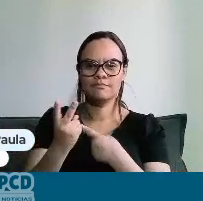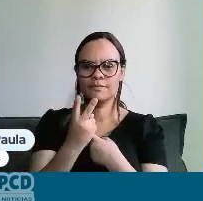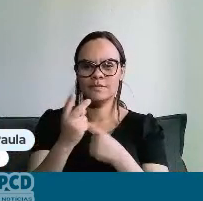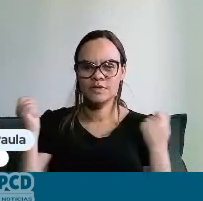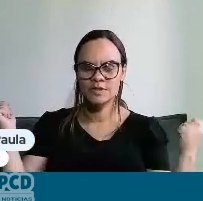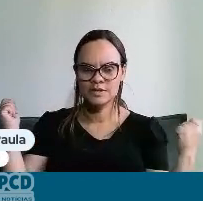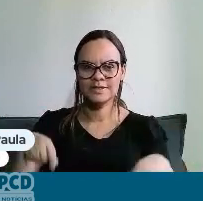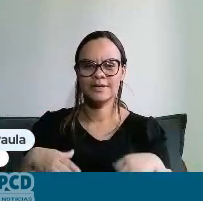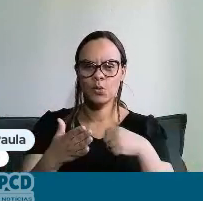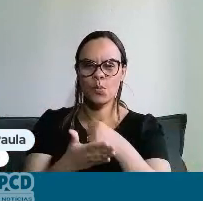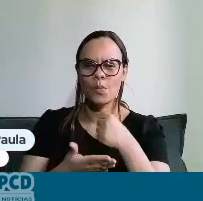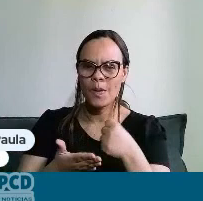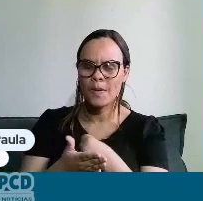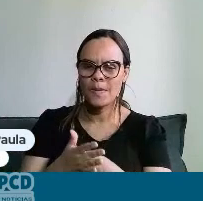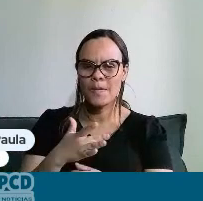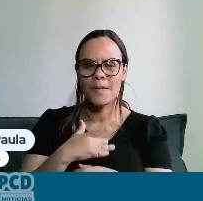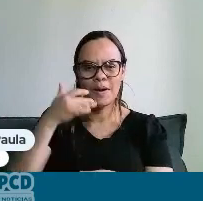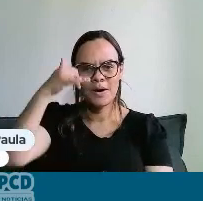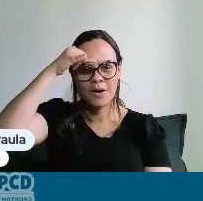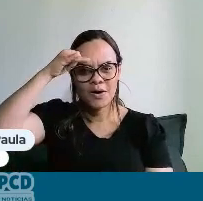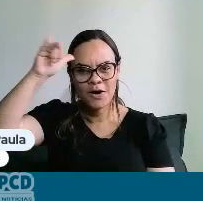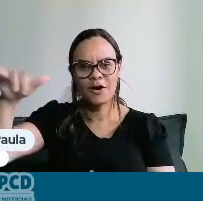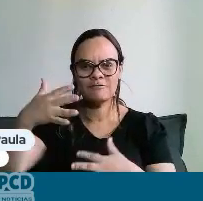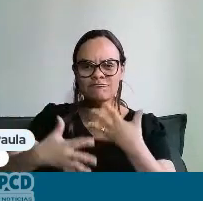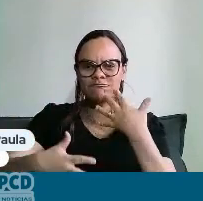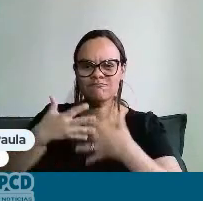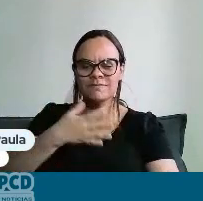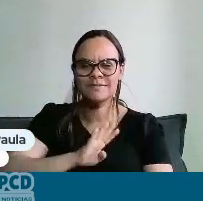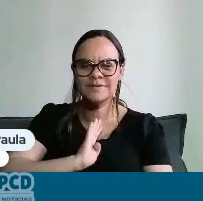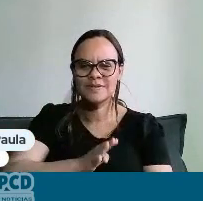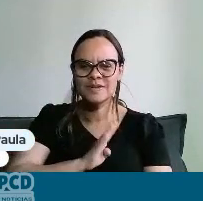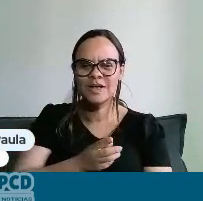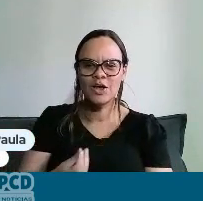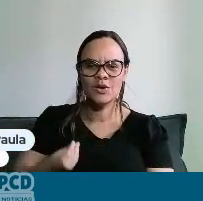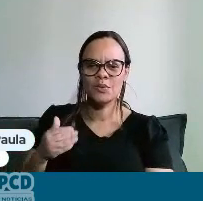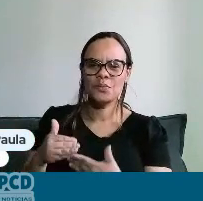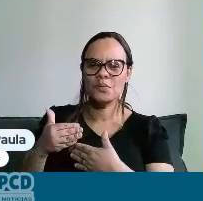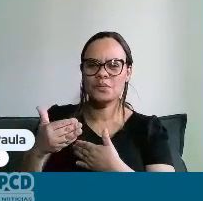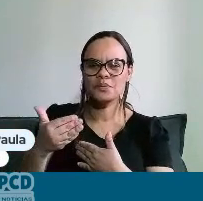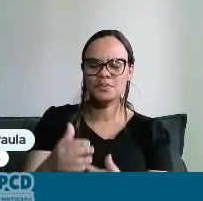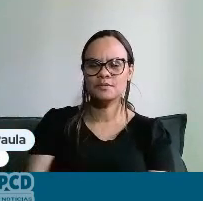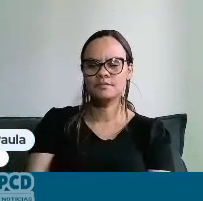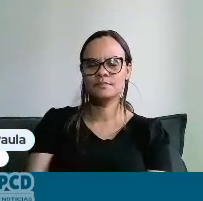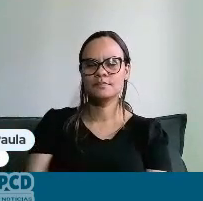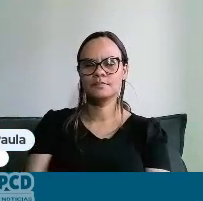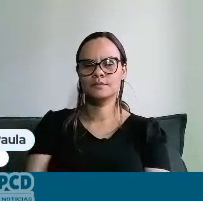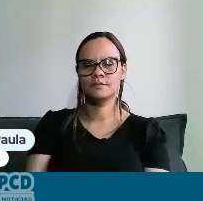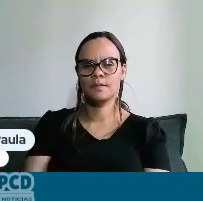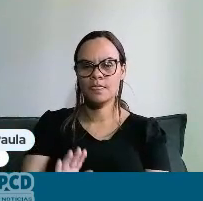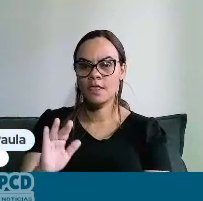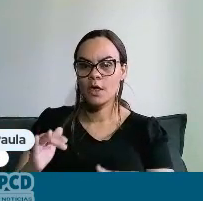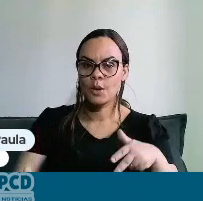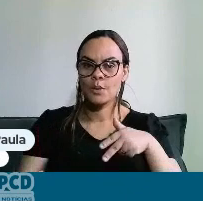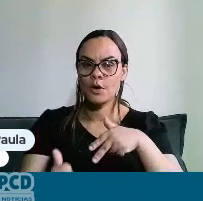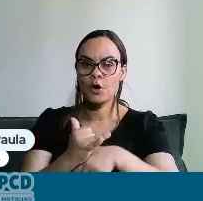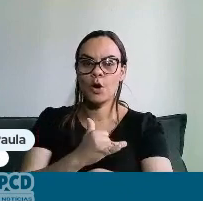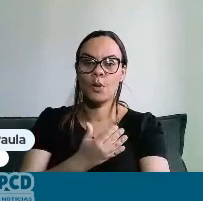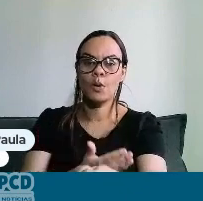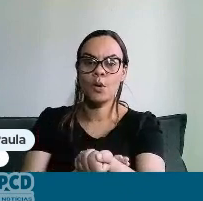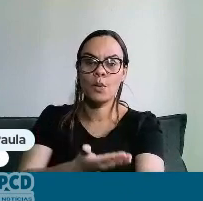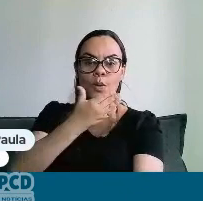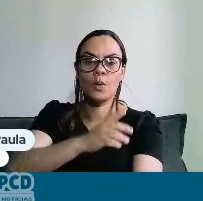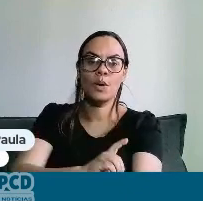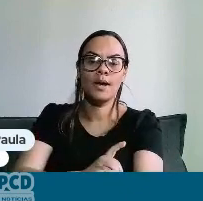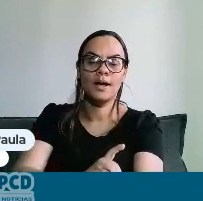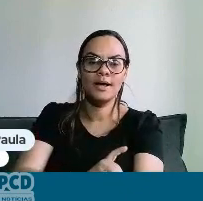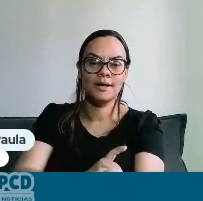de base para que a gente evite complicações cardiovasculares ao longo da vida, né? Para pacientes que já são hipertensos e diabéticos, esse